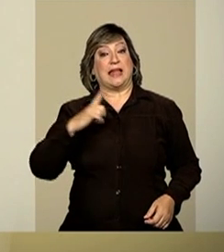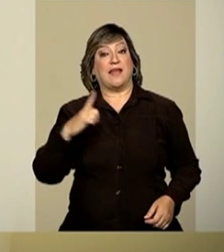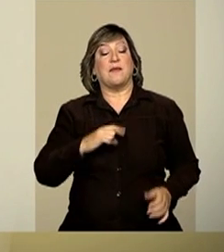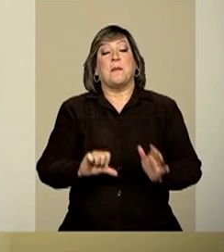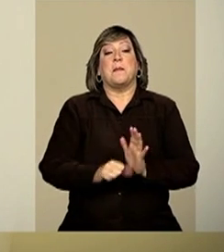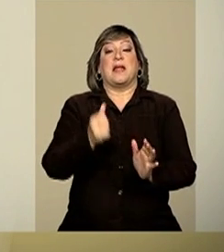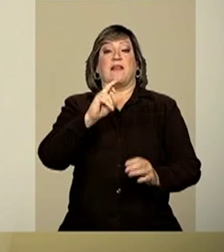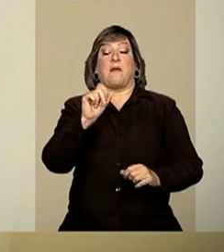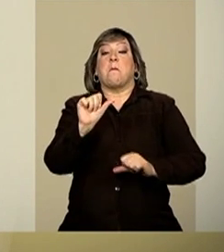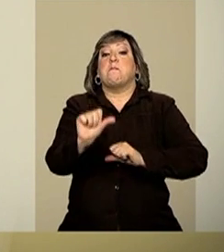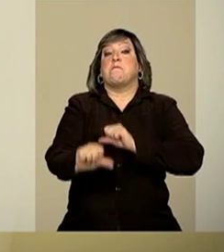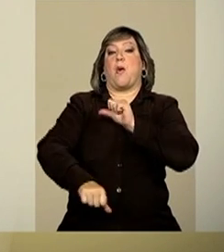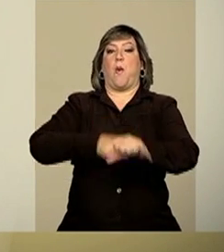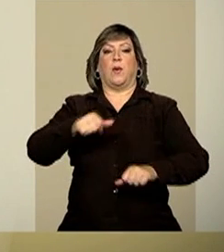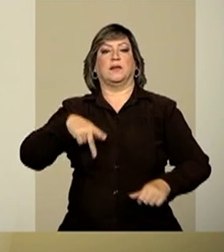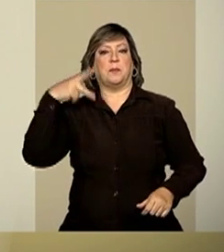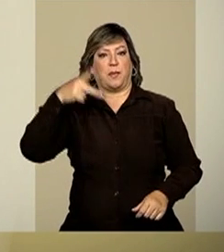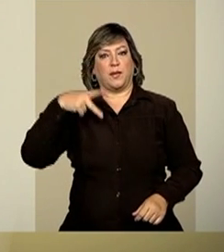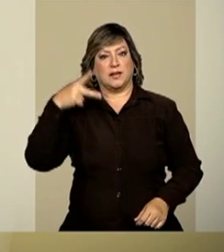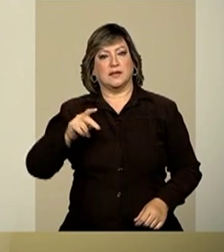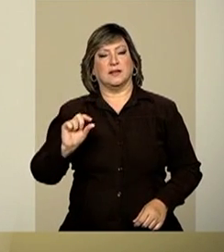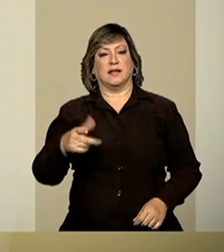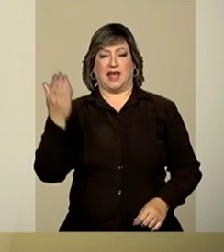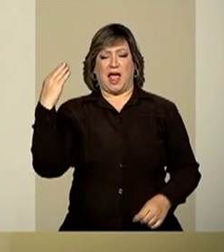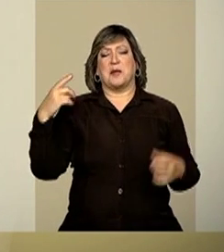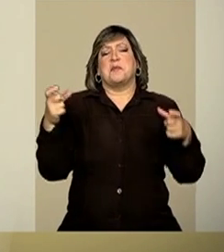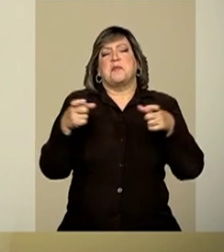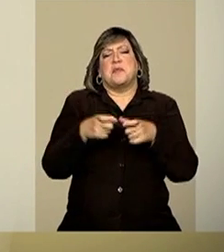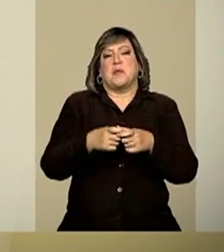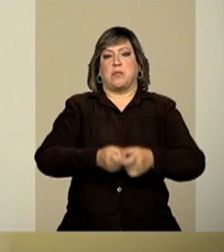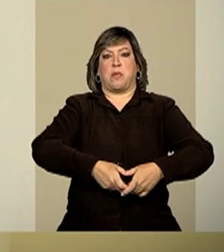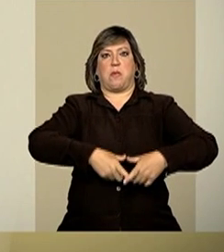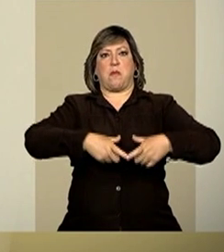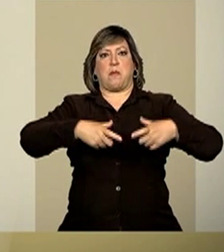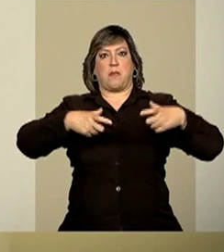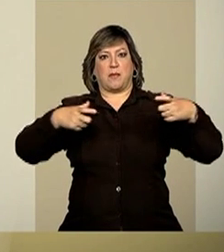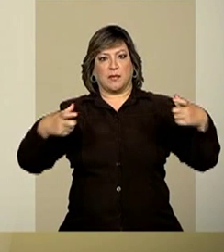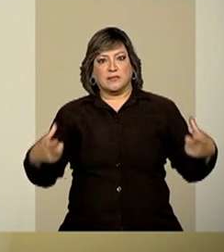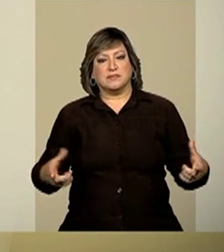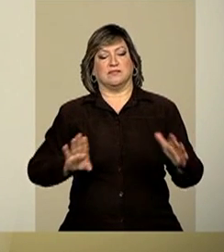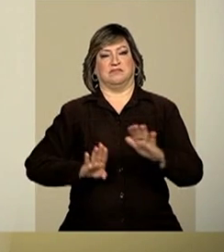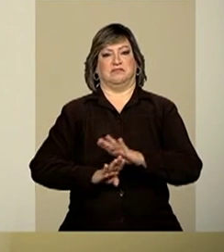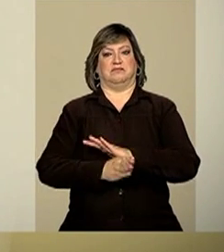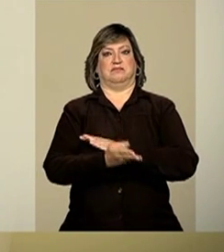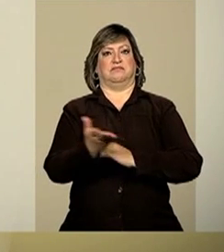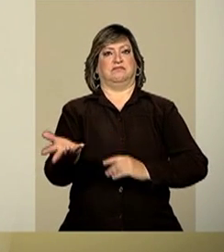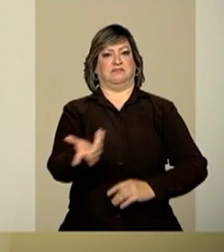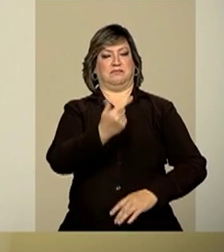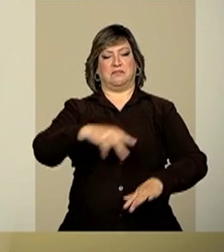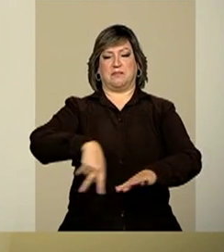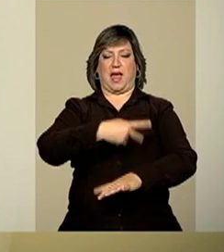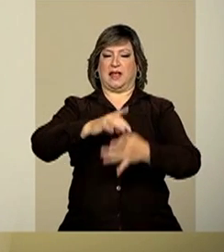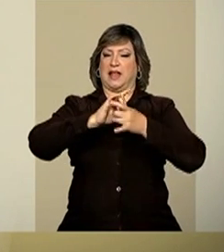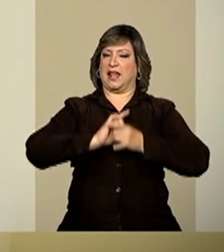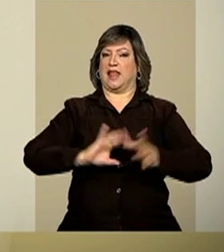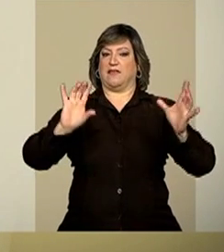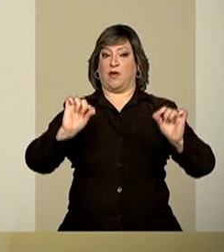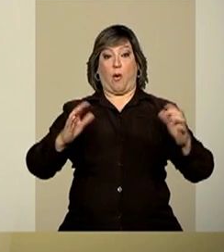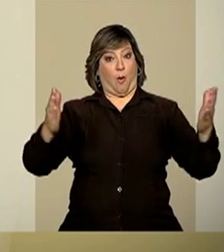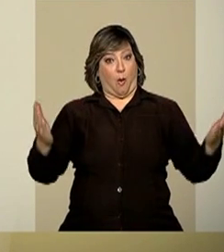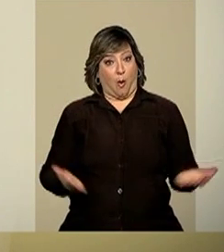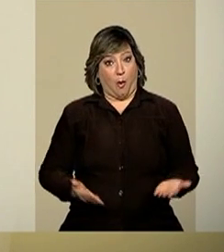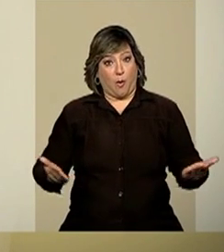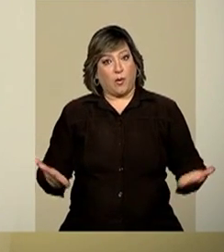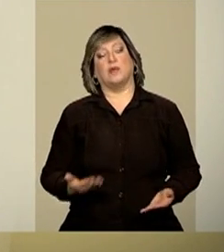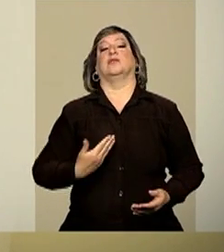grande mudança política. Deixou de ser uma colônia para se transformar em um país independente. Hoje,